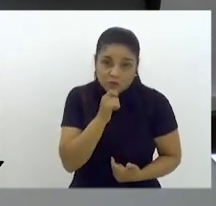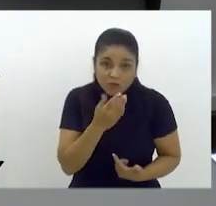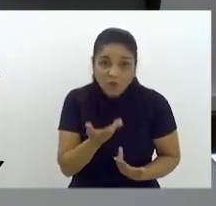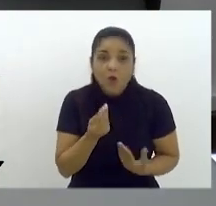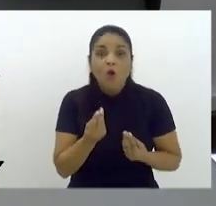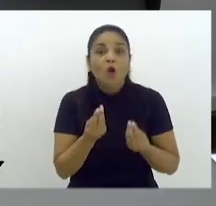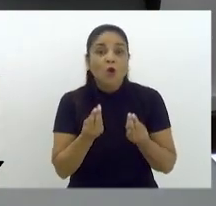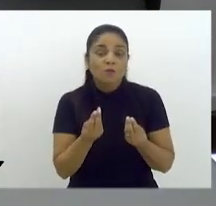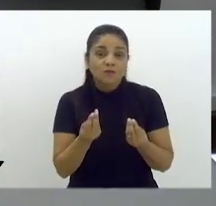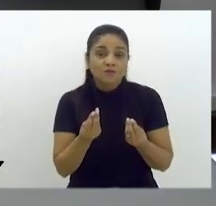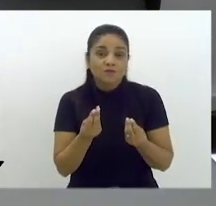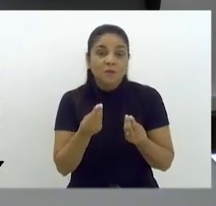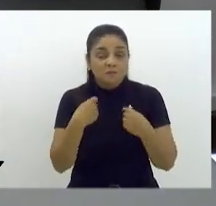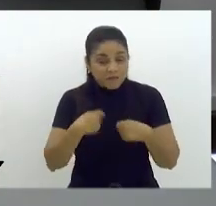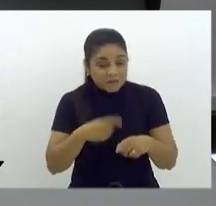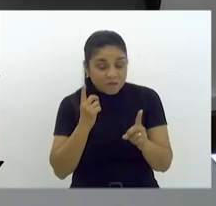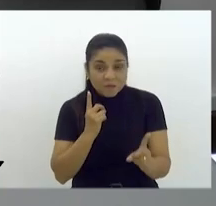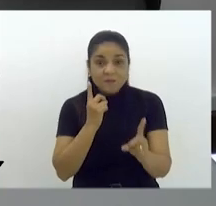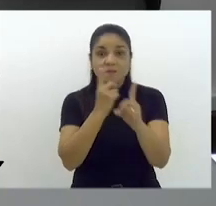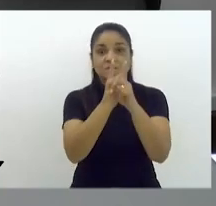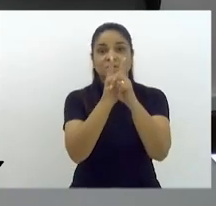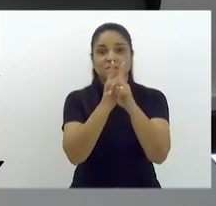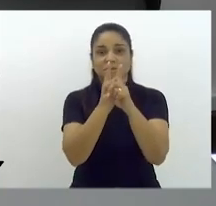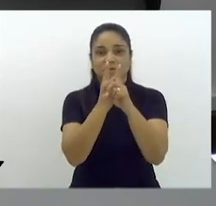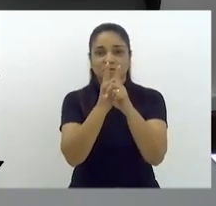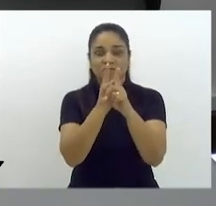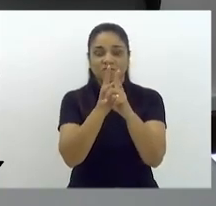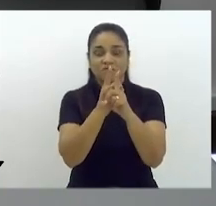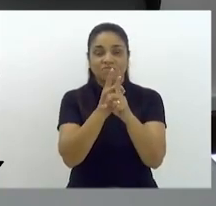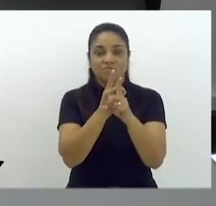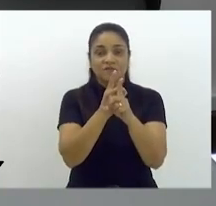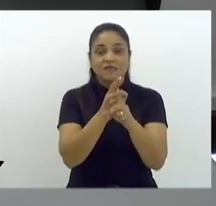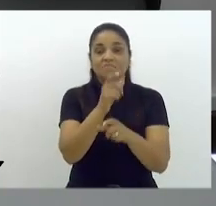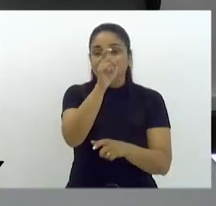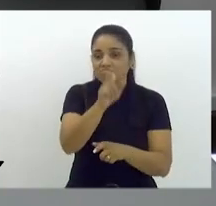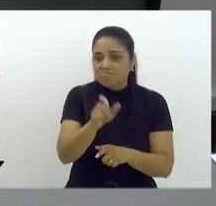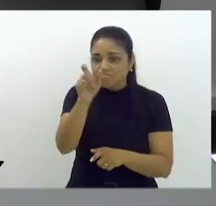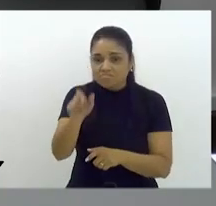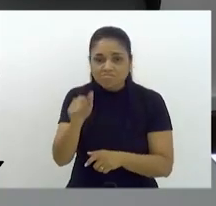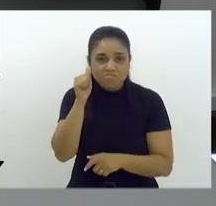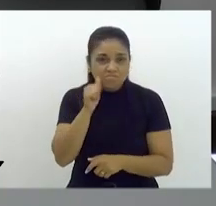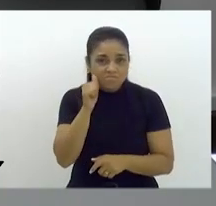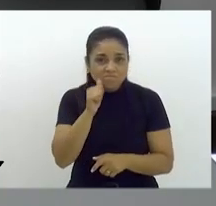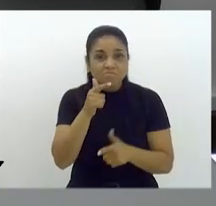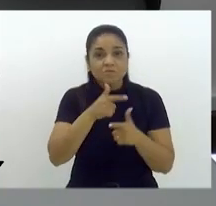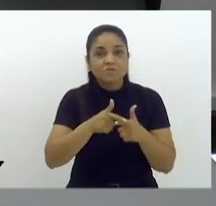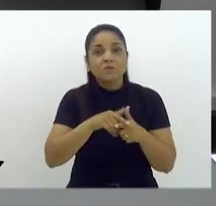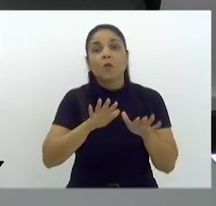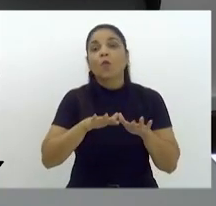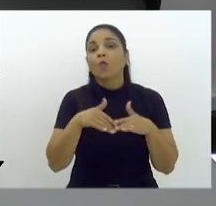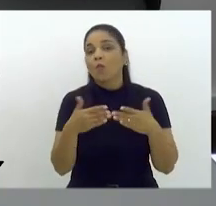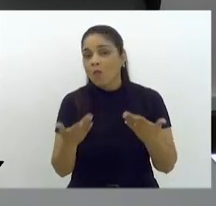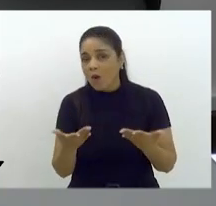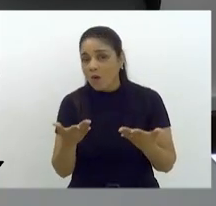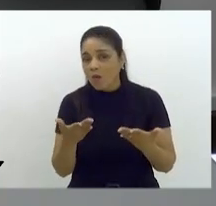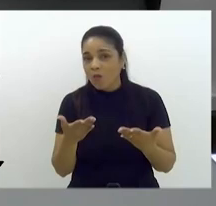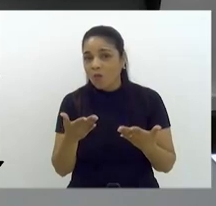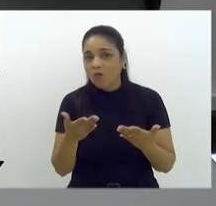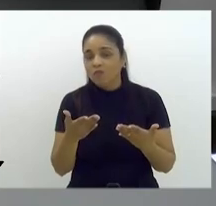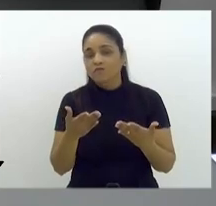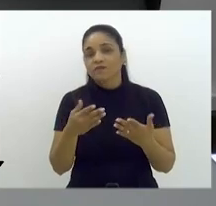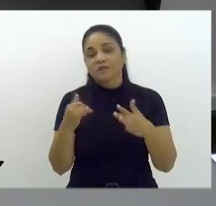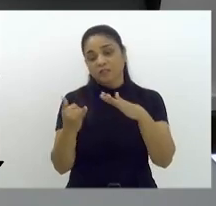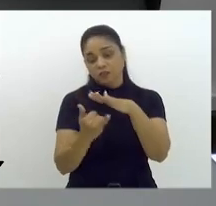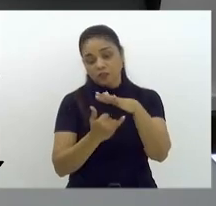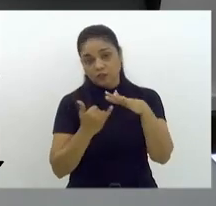Porque é importante que a gente identifica que Quais são os casos que estão entrando na nossa na nossa instituição né